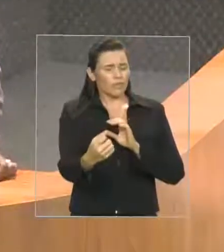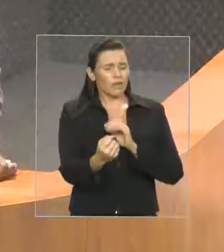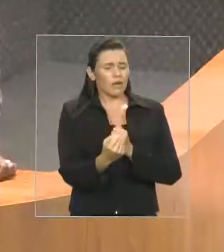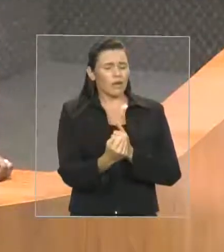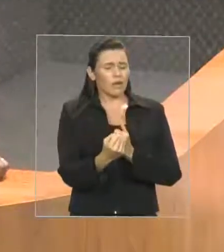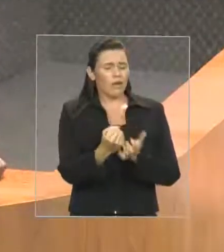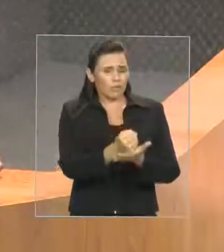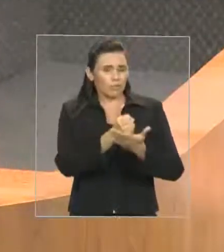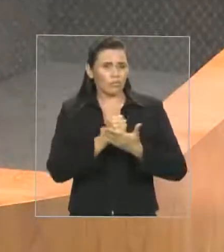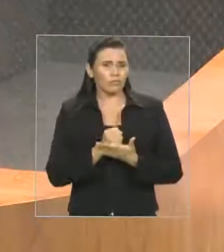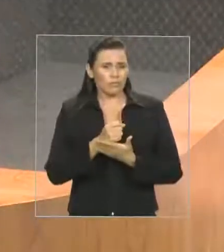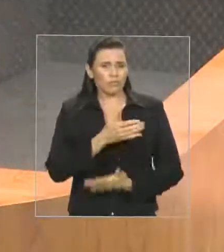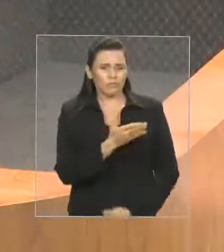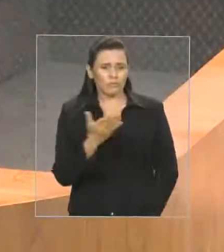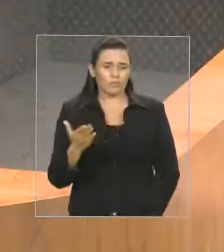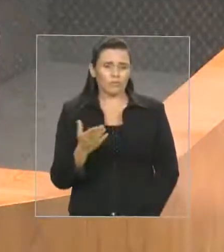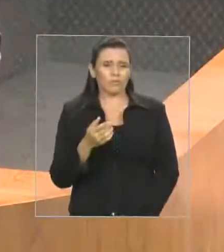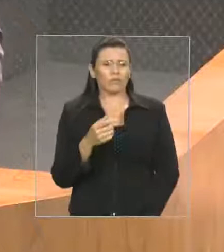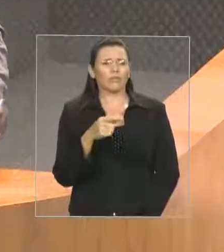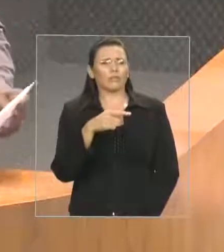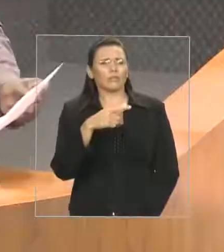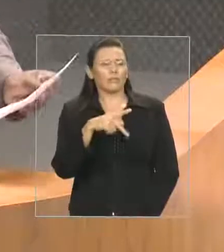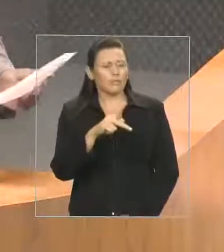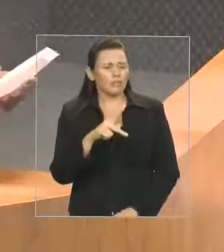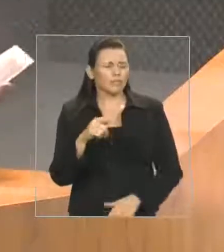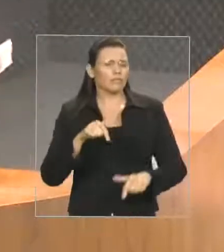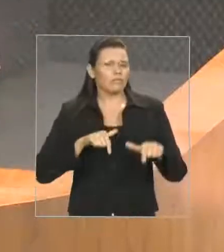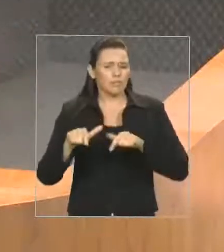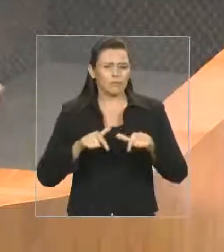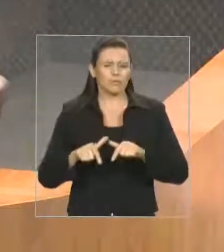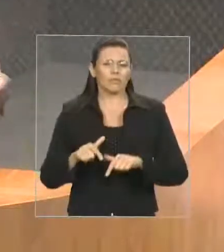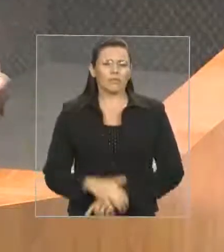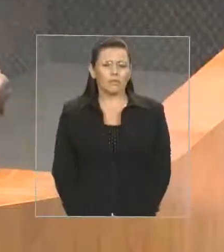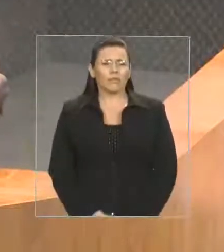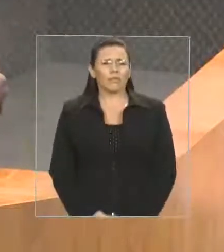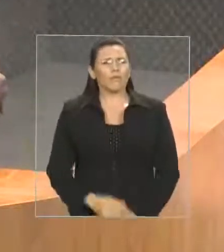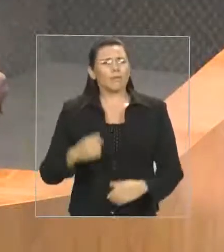para a vida de todos vocês. Parabéns. E para encerrar, senhor presidente,